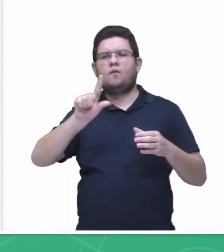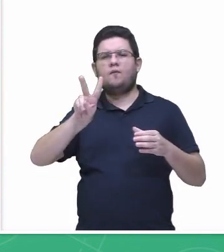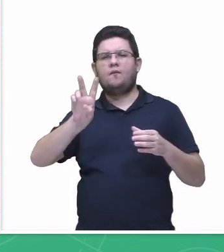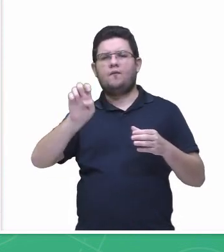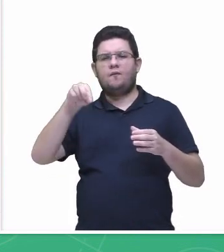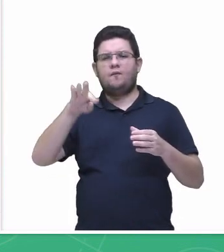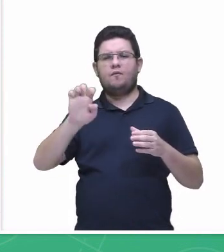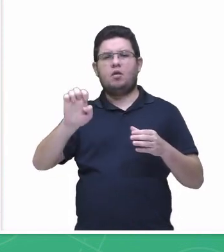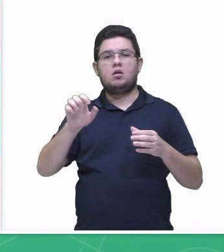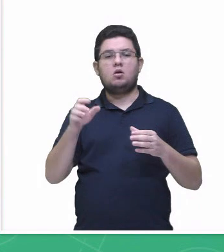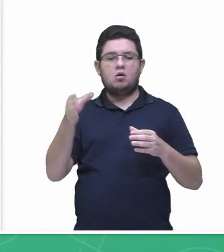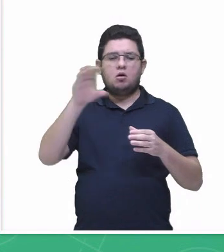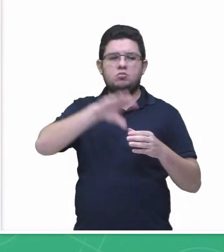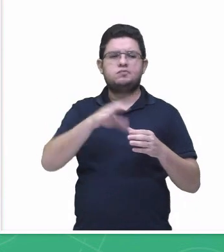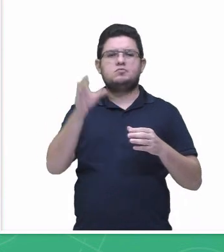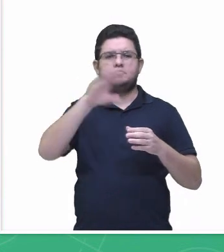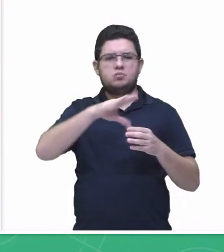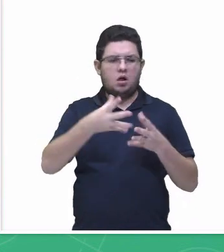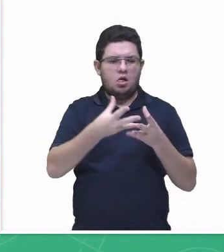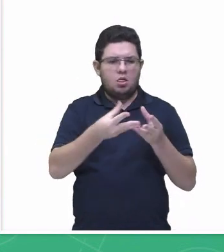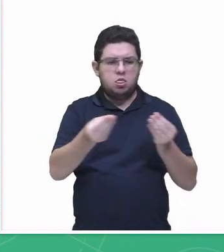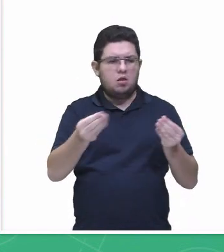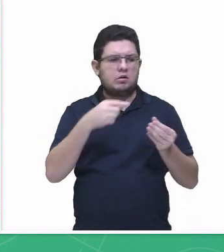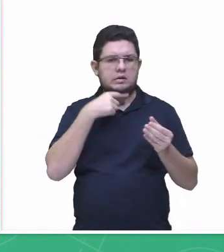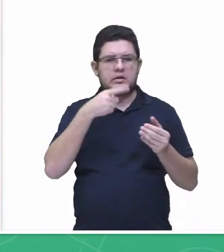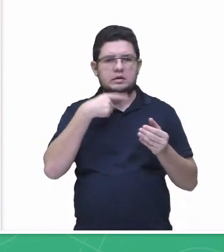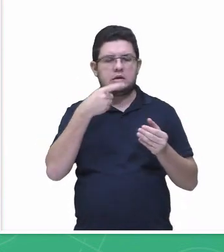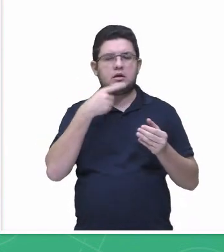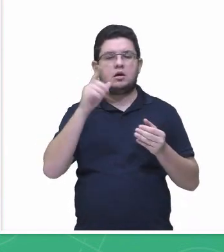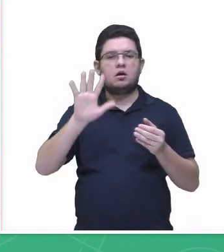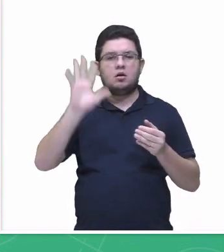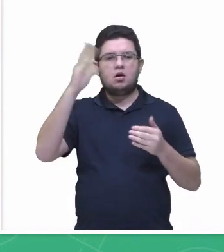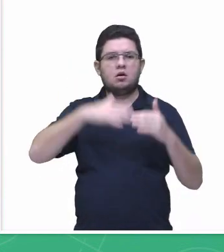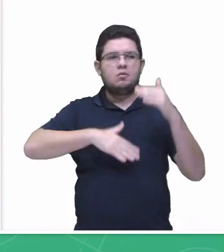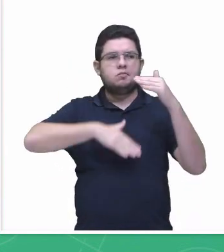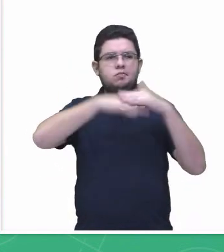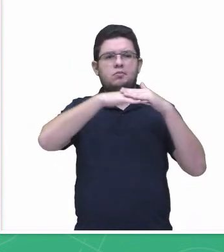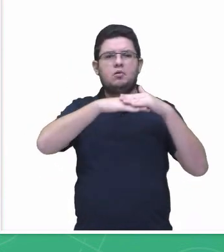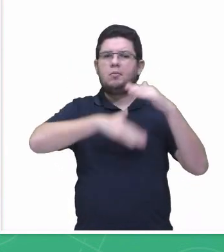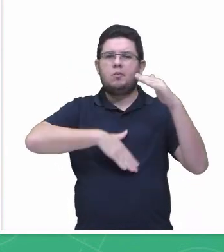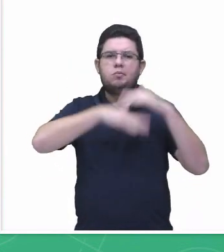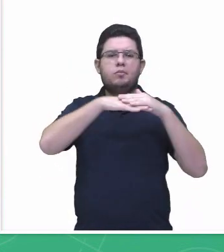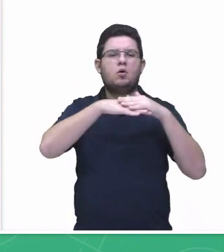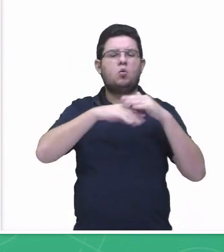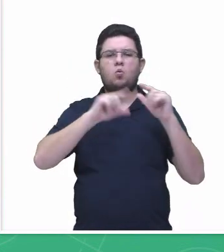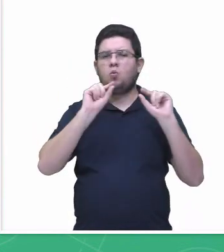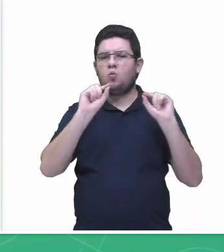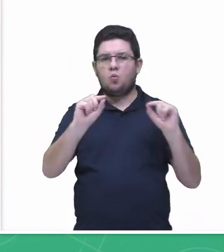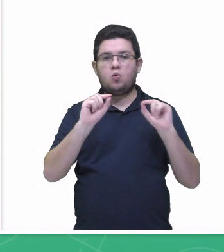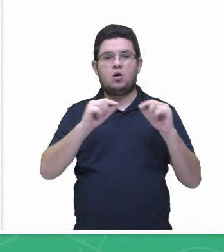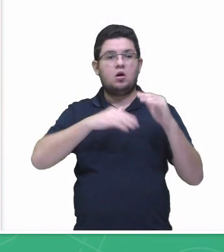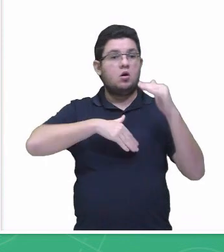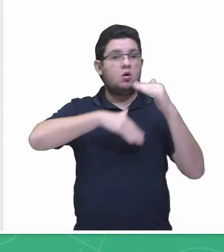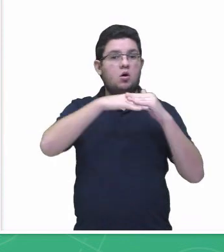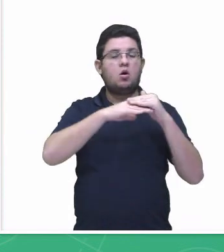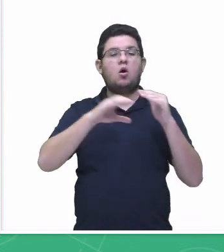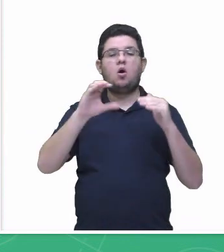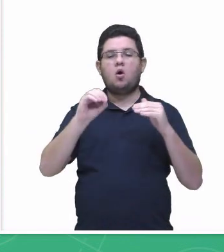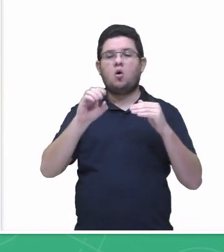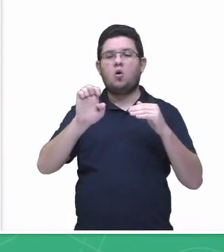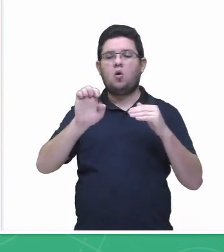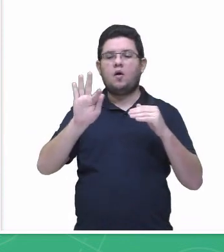consegue mais dissolver o soluto, atingir um ponto em que é o que nós chamamos de coeficiente